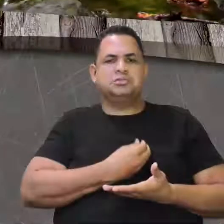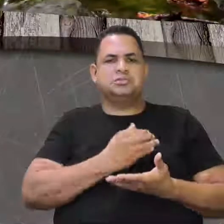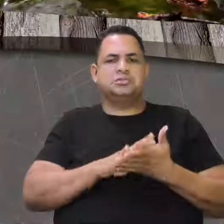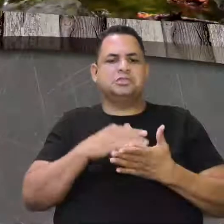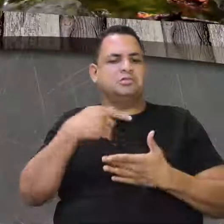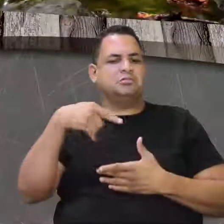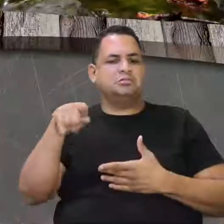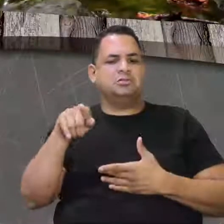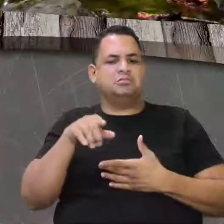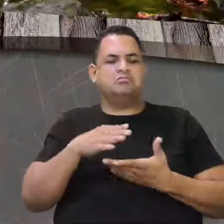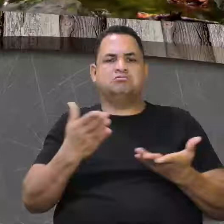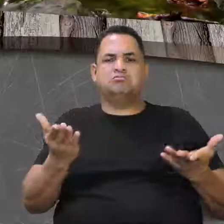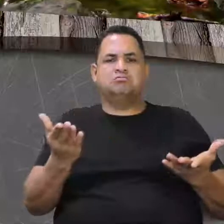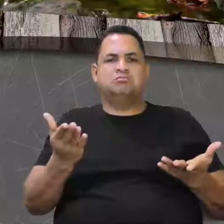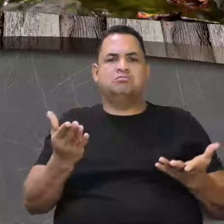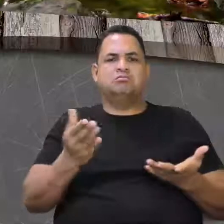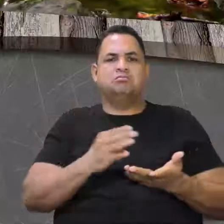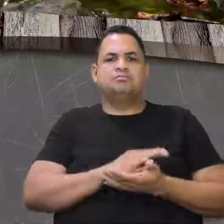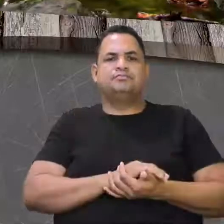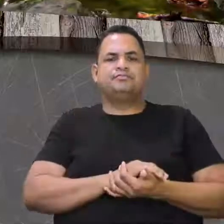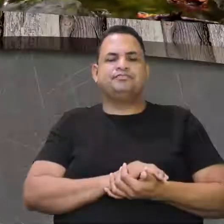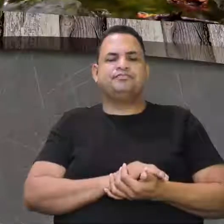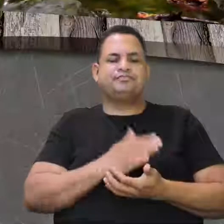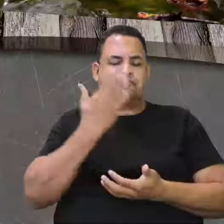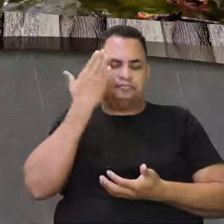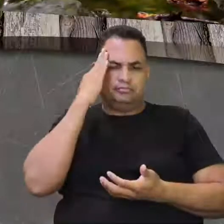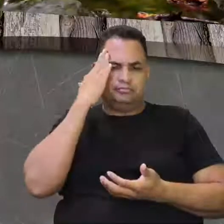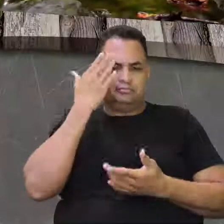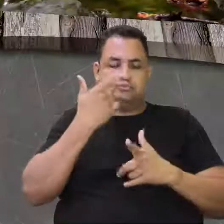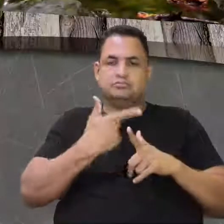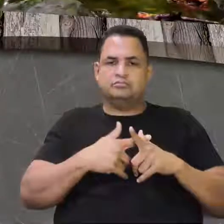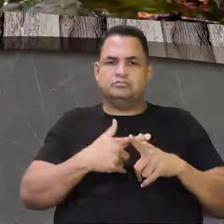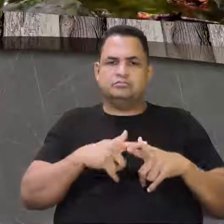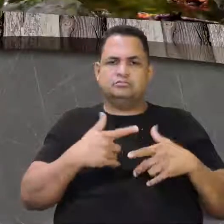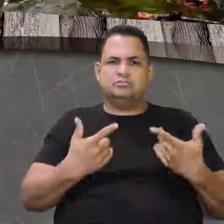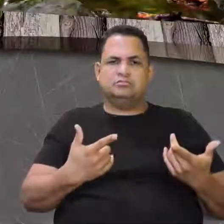levaram, já foi. Vocês estão entendendo a problemática?